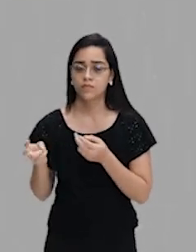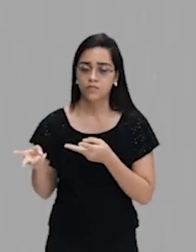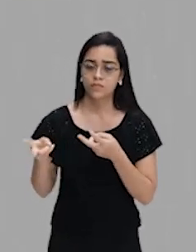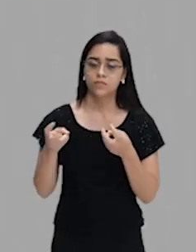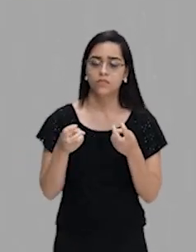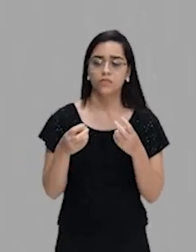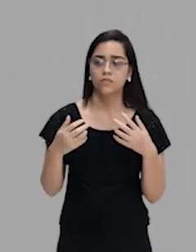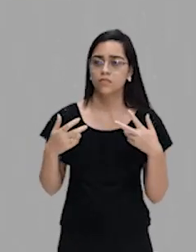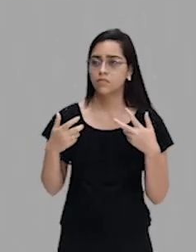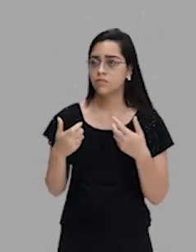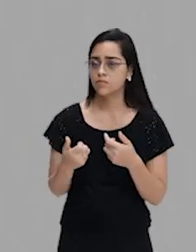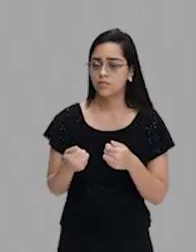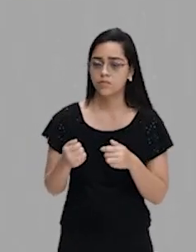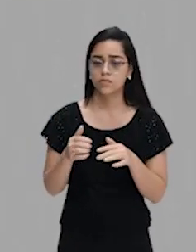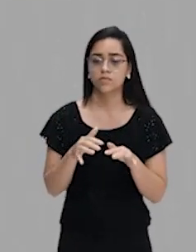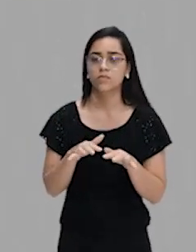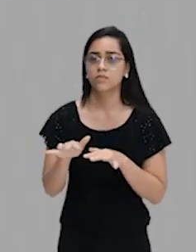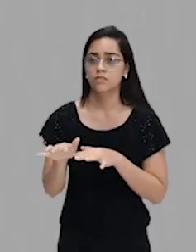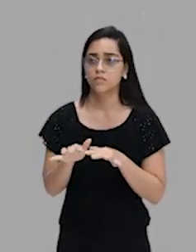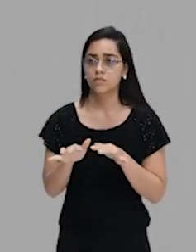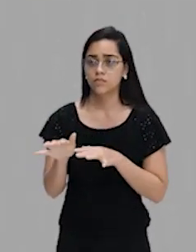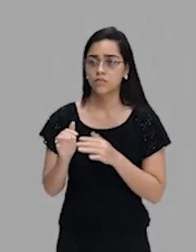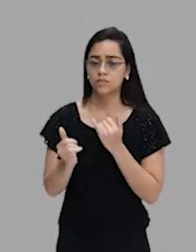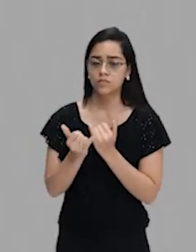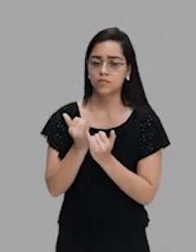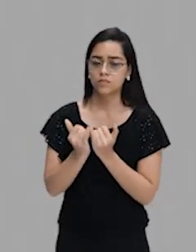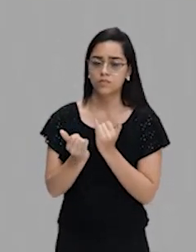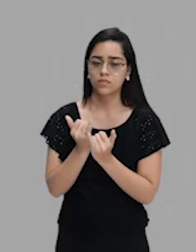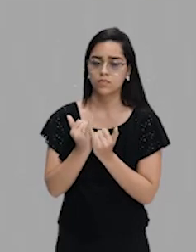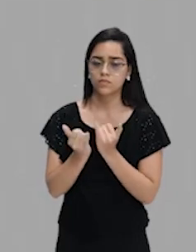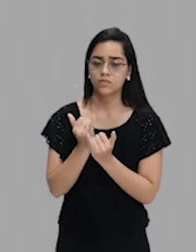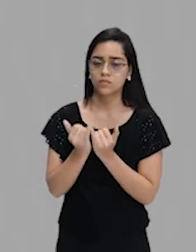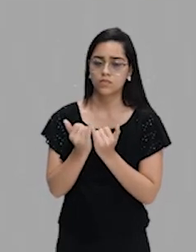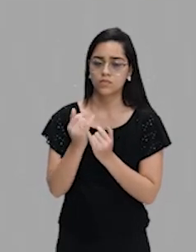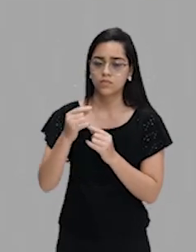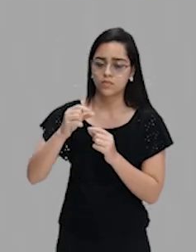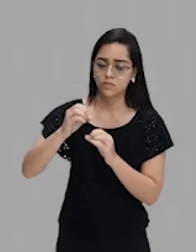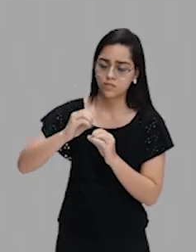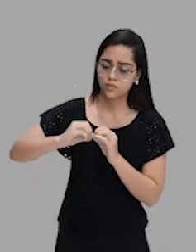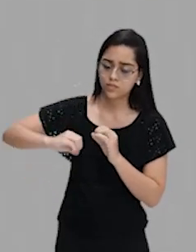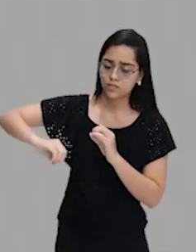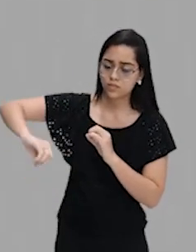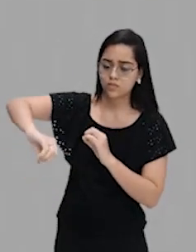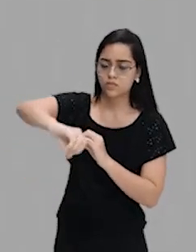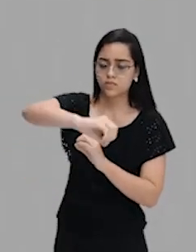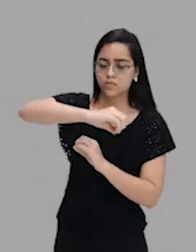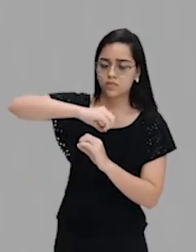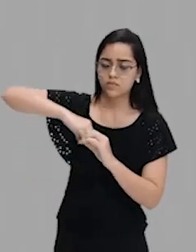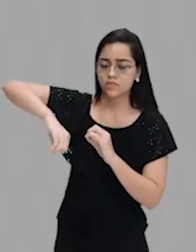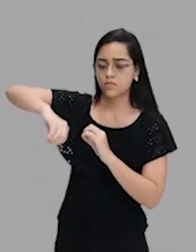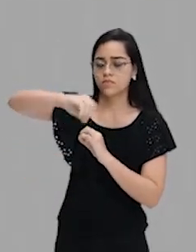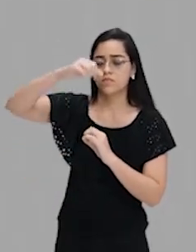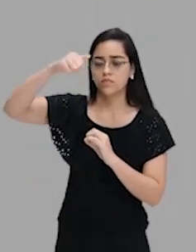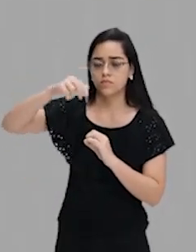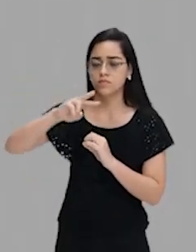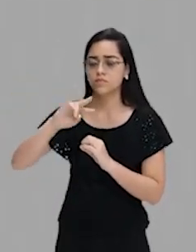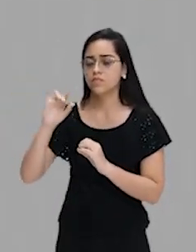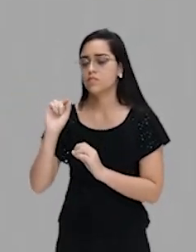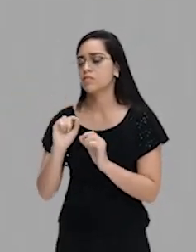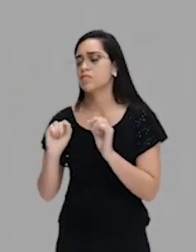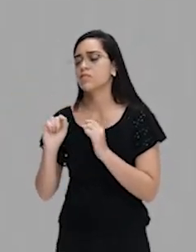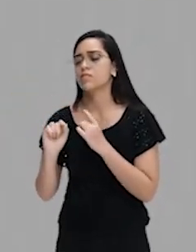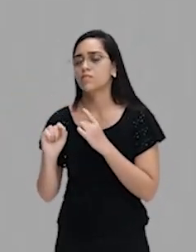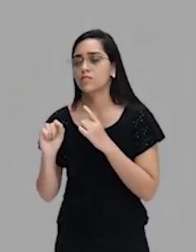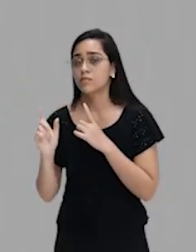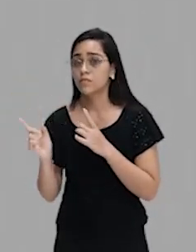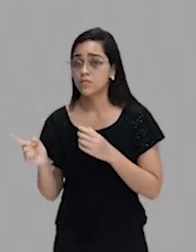observar todo o movimento, né, como se fosse de uma coroa desse Sol, certo? Desse astro. Então ele vai fazer, ele